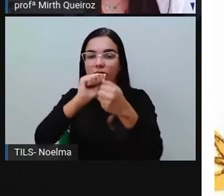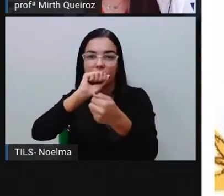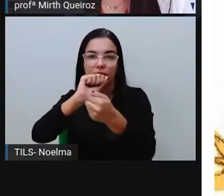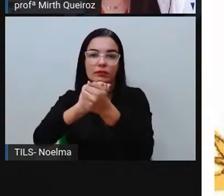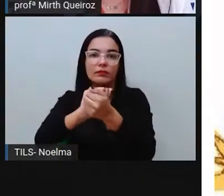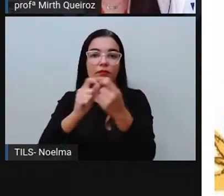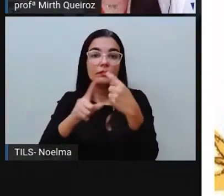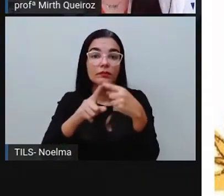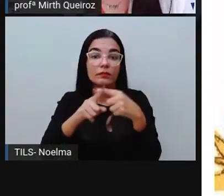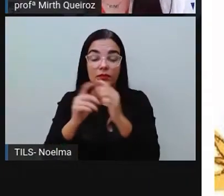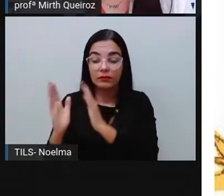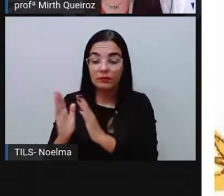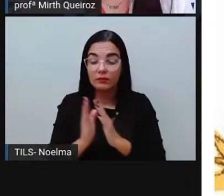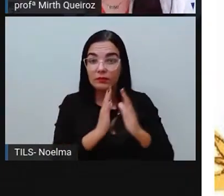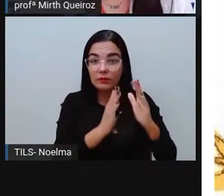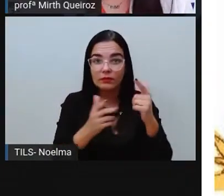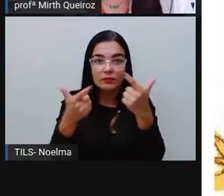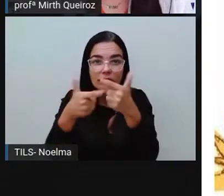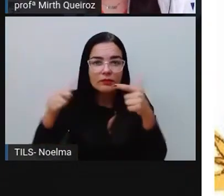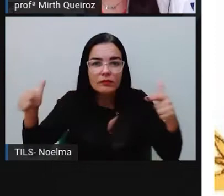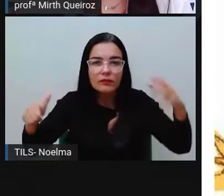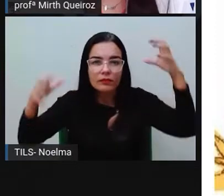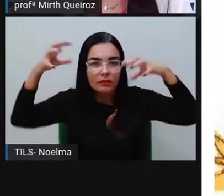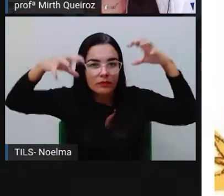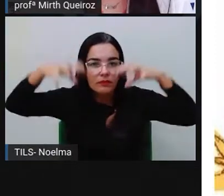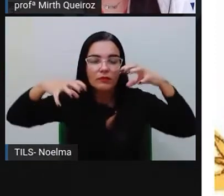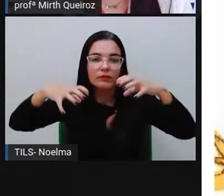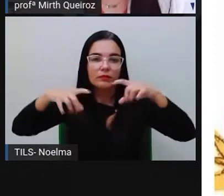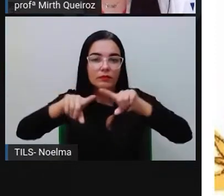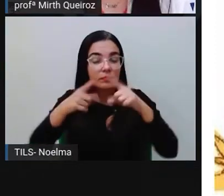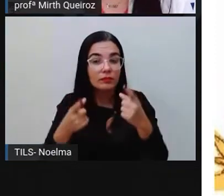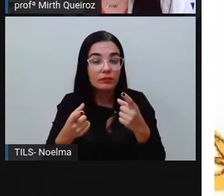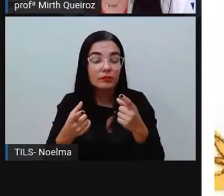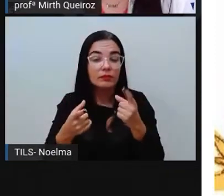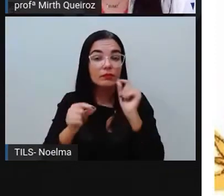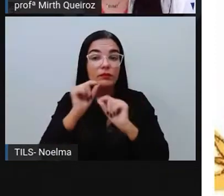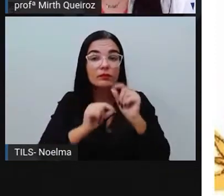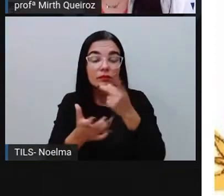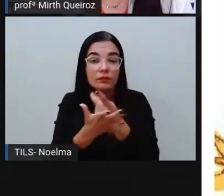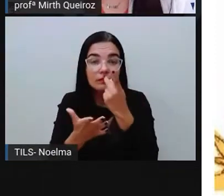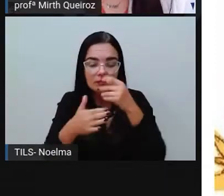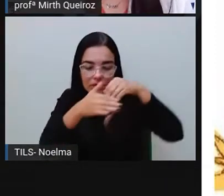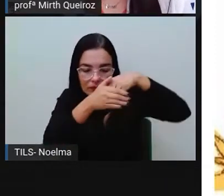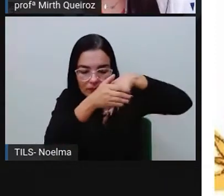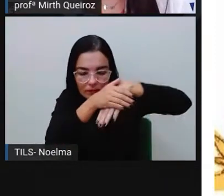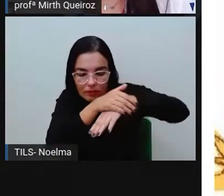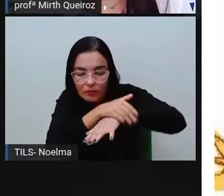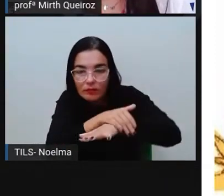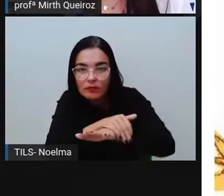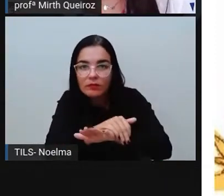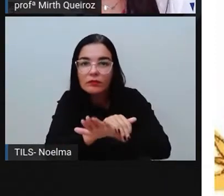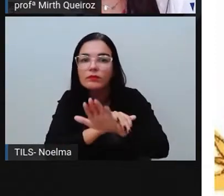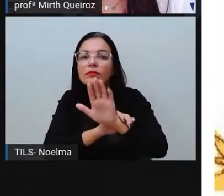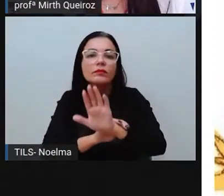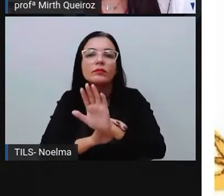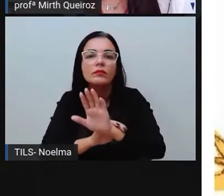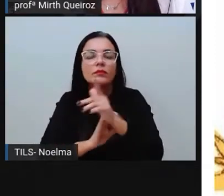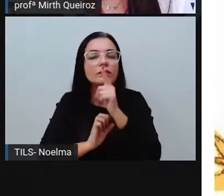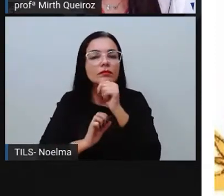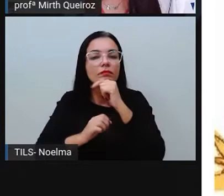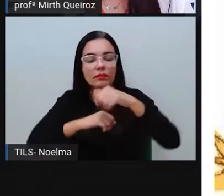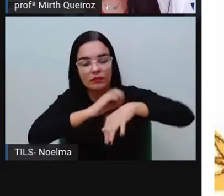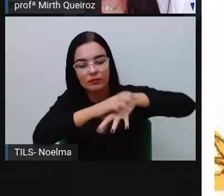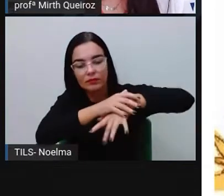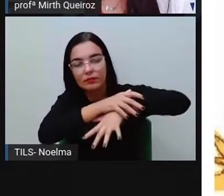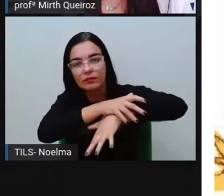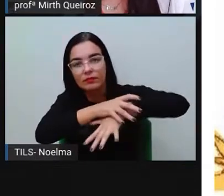uma forma de evitar a perca de água, uma vez que a transpiração da planta, né, que é onde